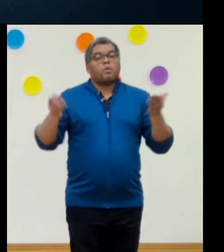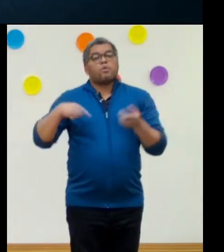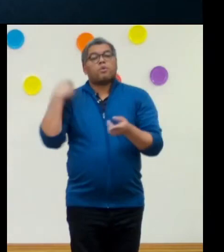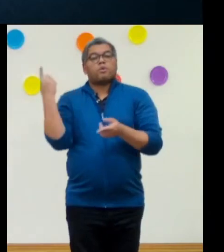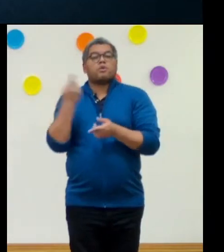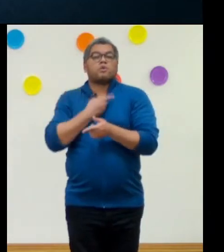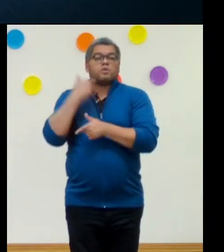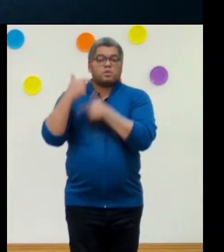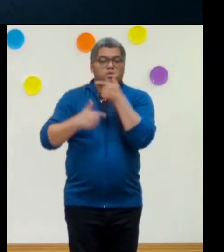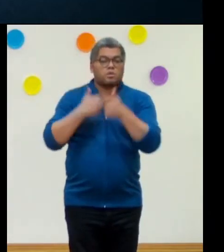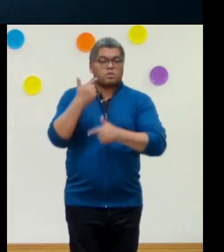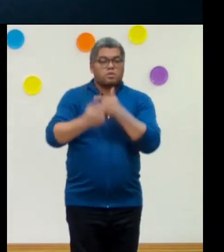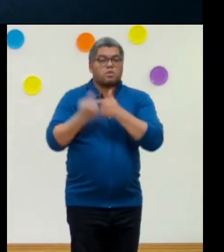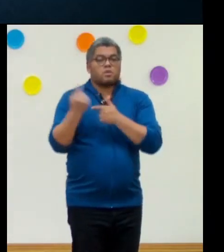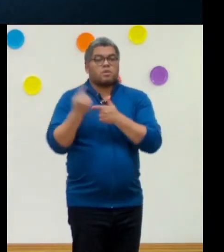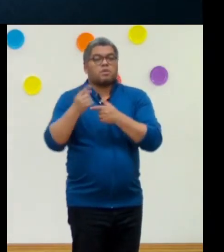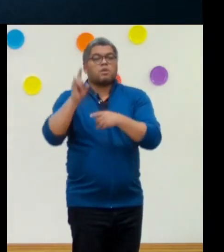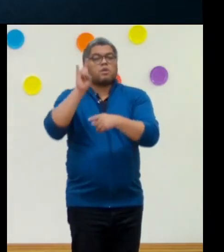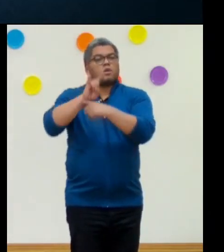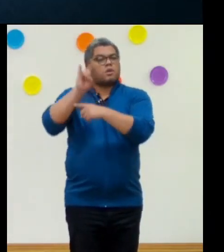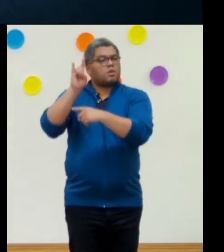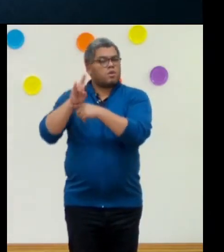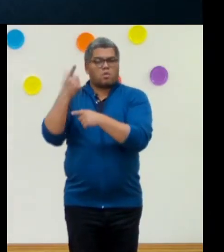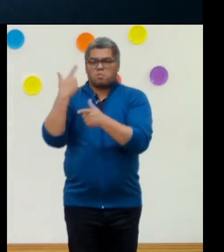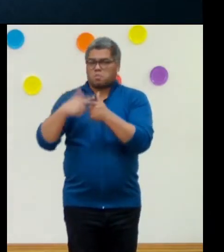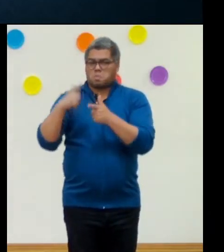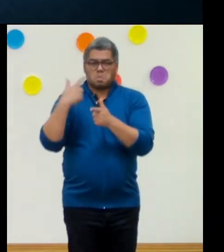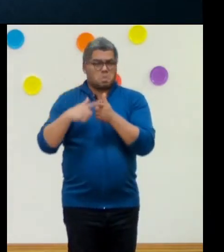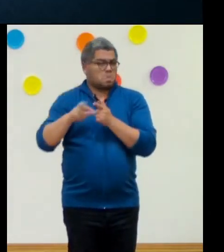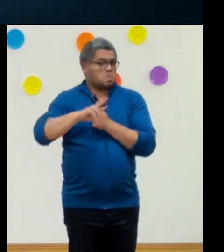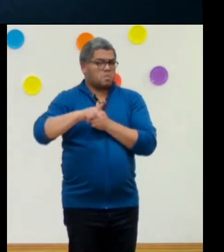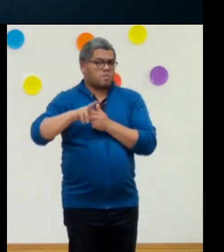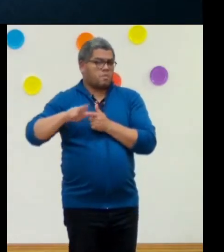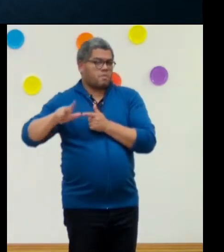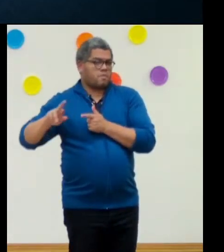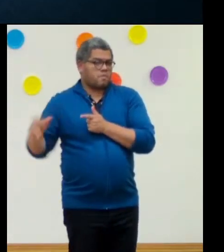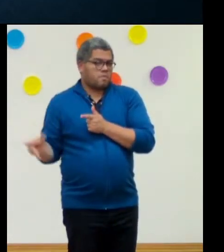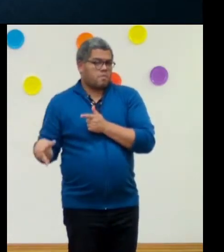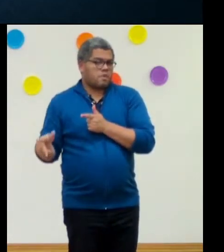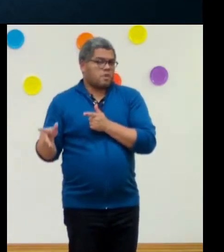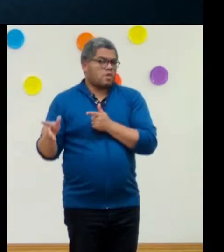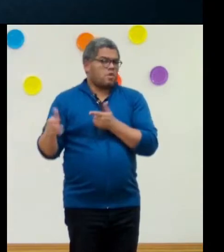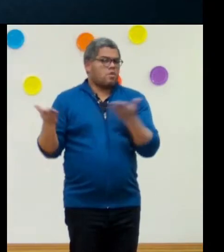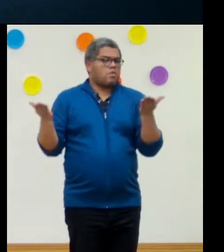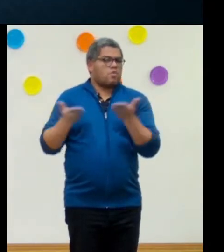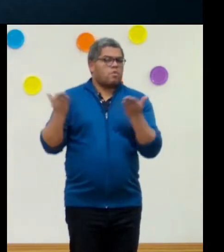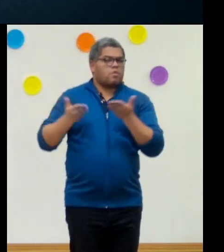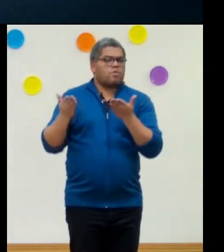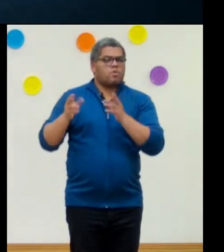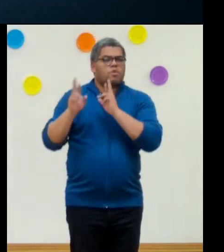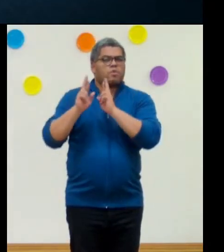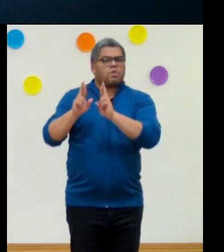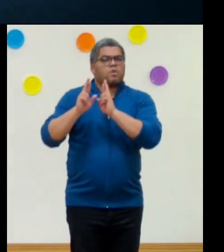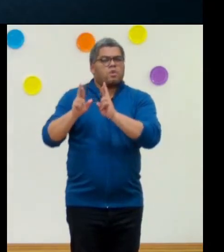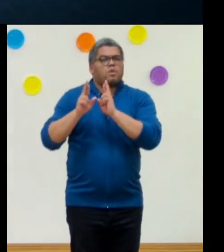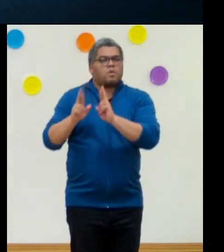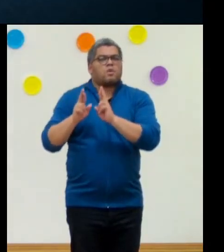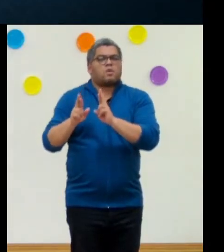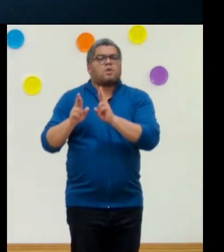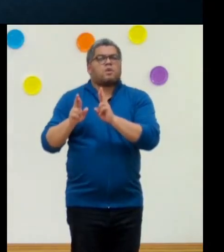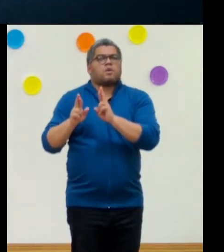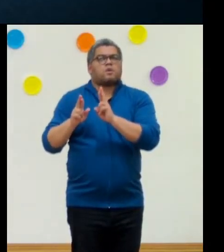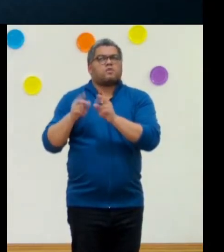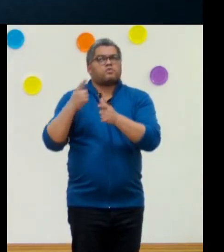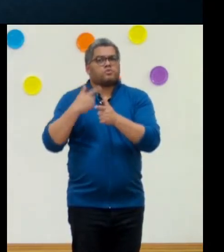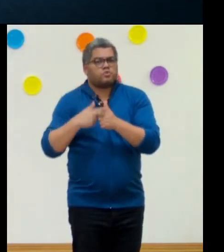somos a primeira geração em que o adultério não é mais um problema. Temos tão poucas expectativas quanto a